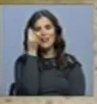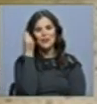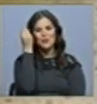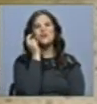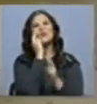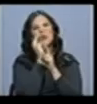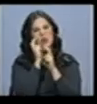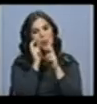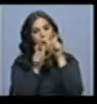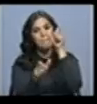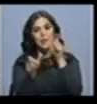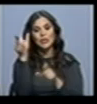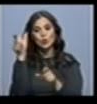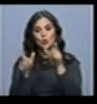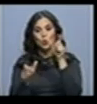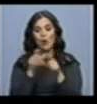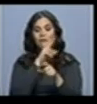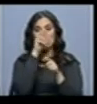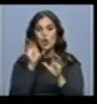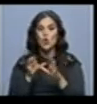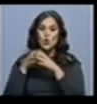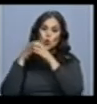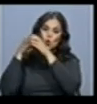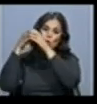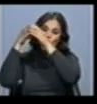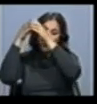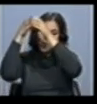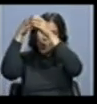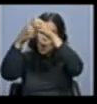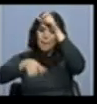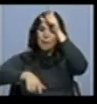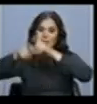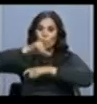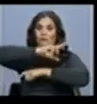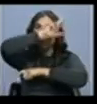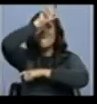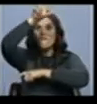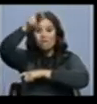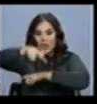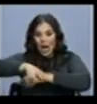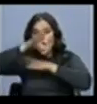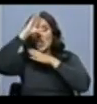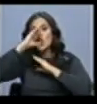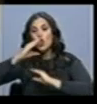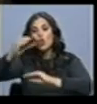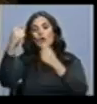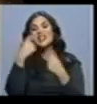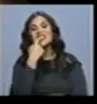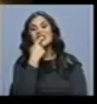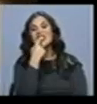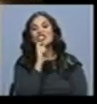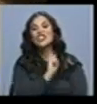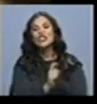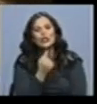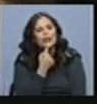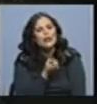exploração humana, com colónias humanas na Lua e tendo aqui, então, este gelo em